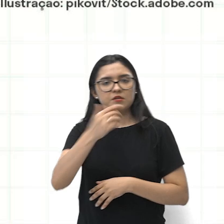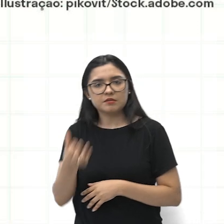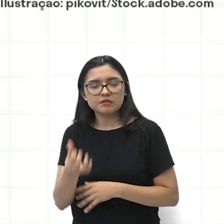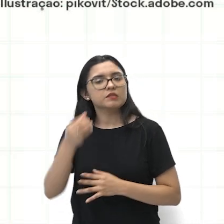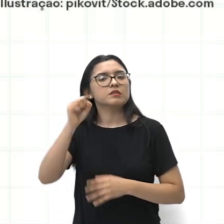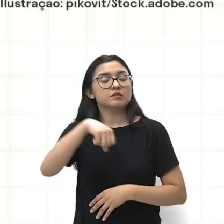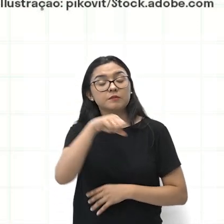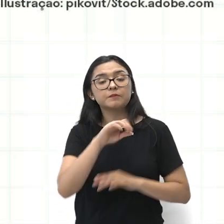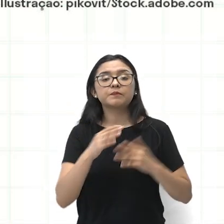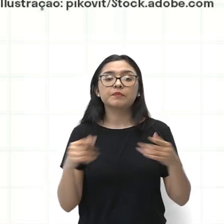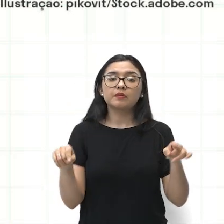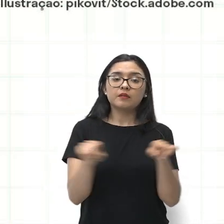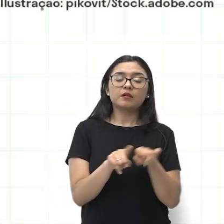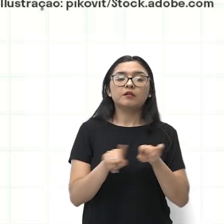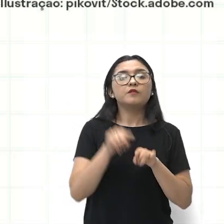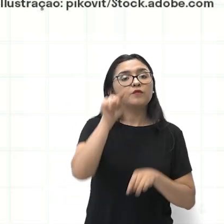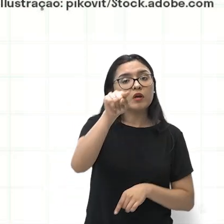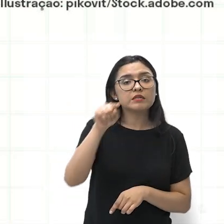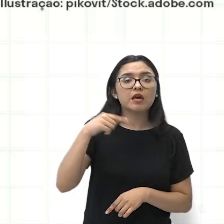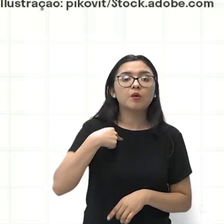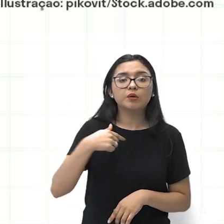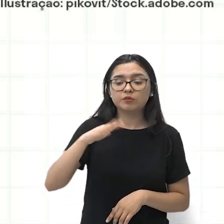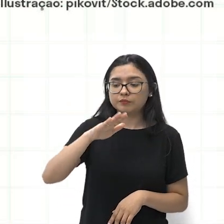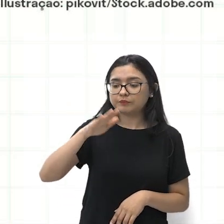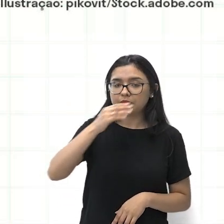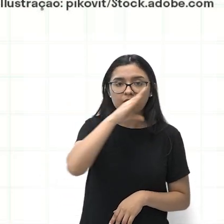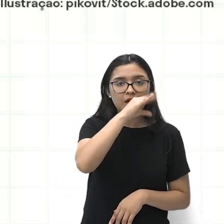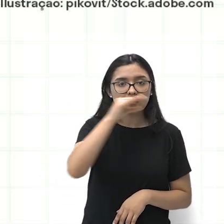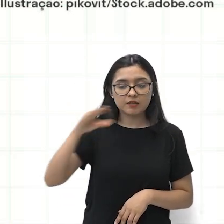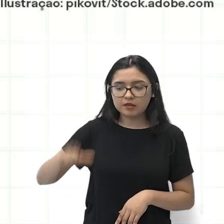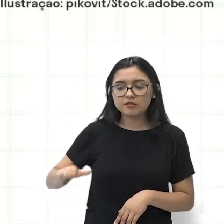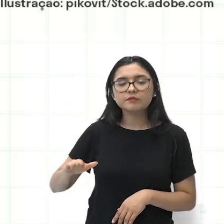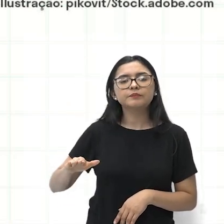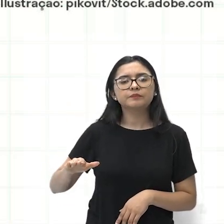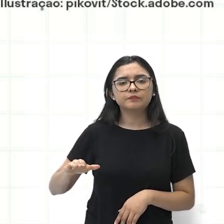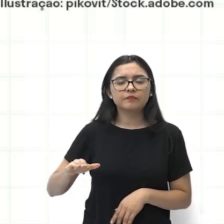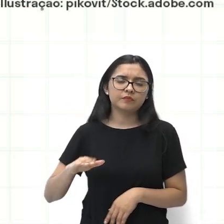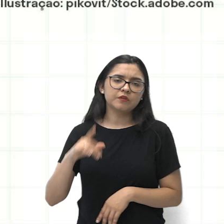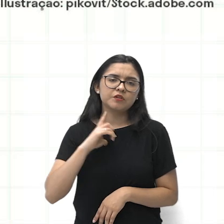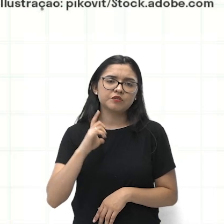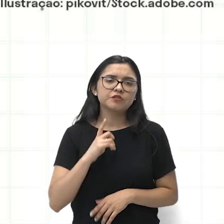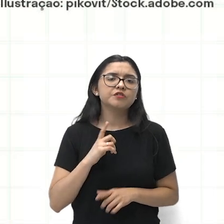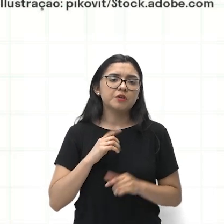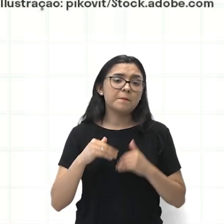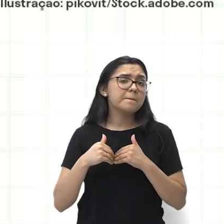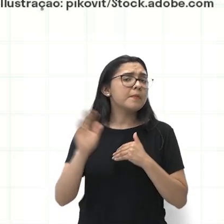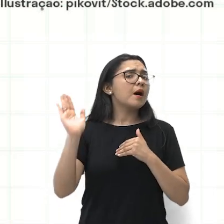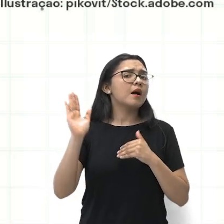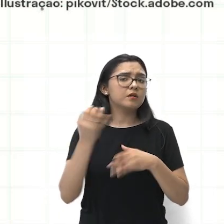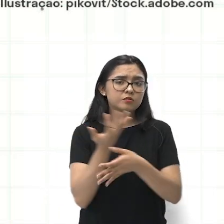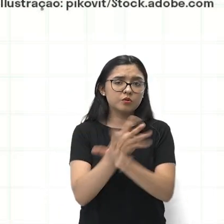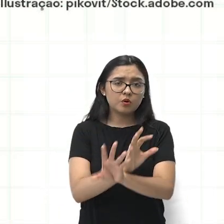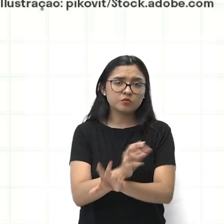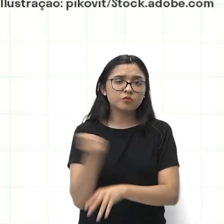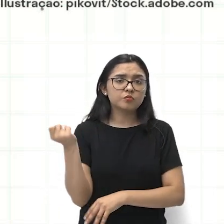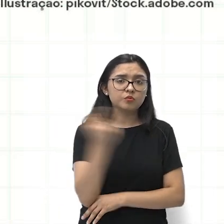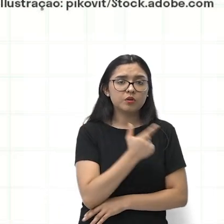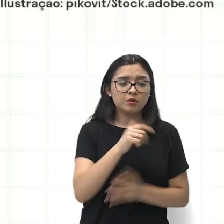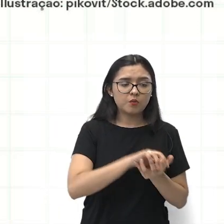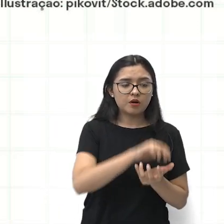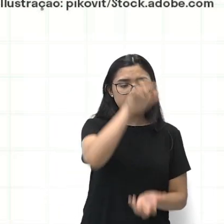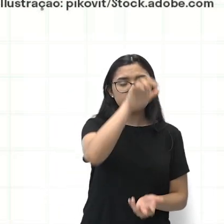tudo isso. E você, quando era criança, nós, quando éramos crianças, tínhamos muito mais ossos.